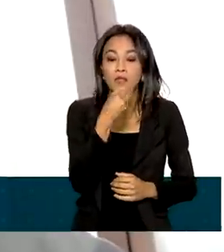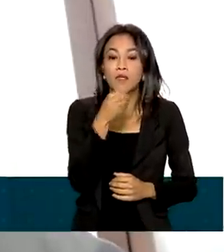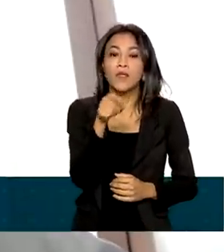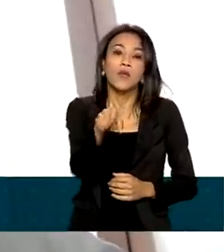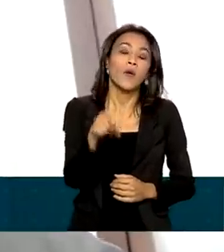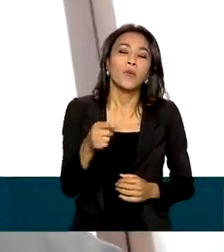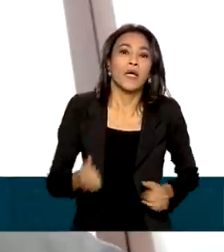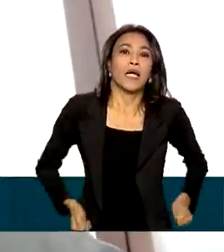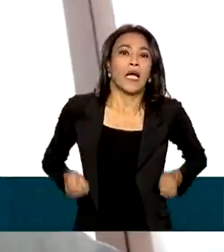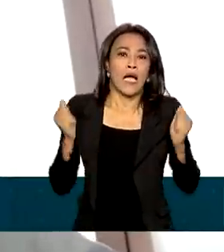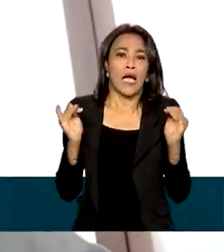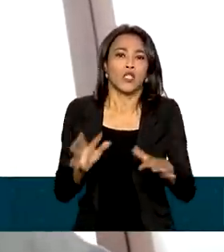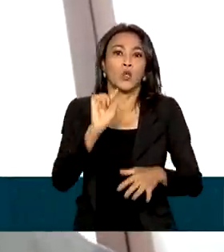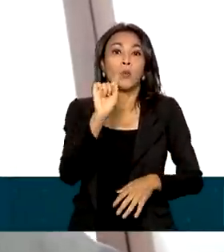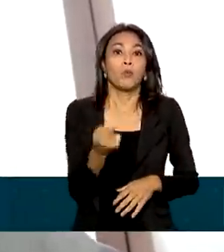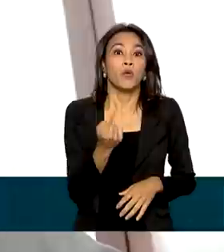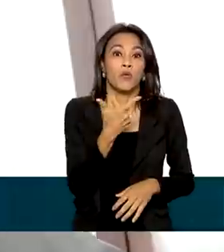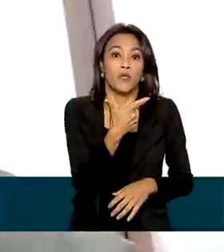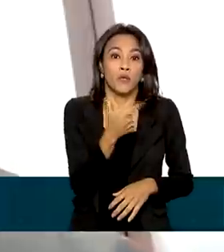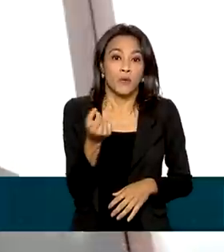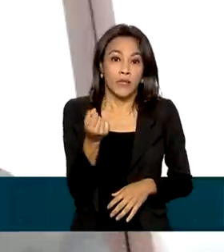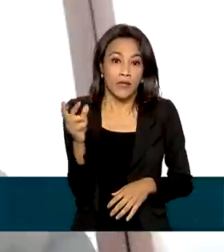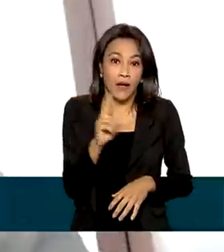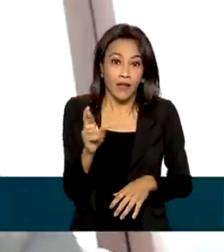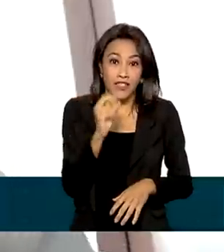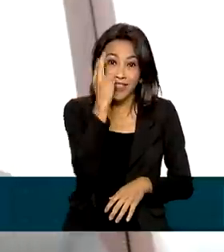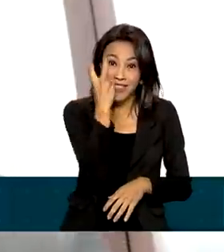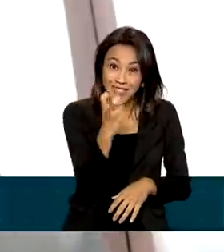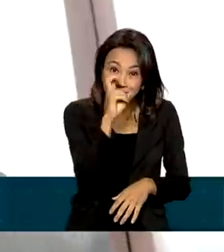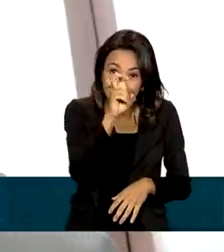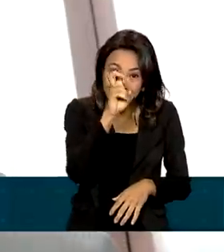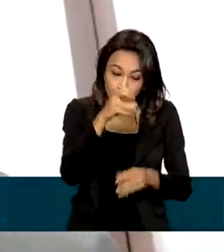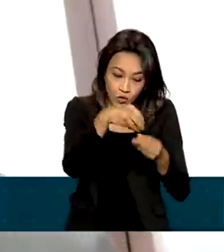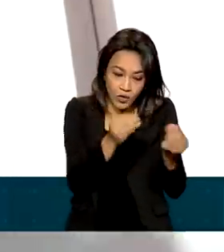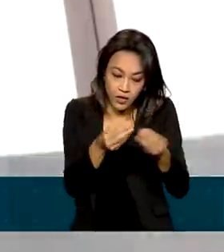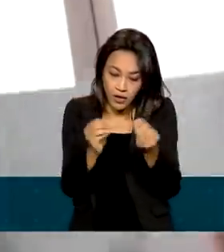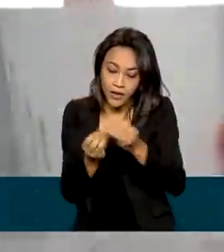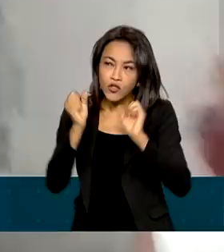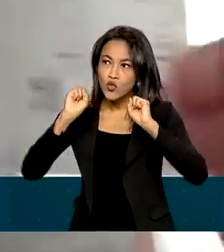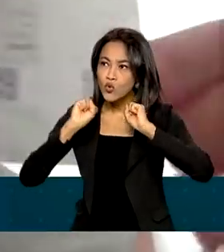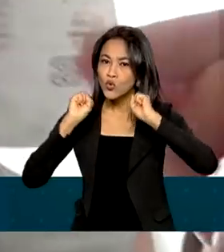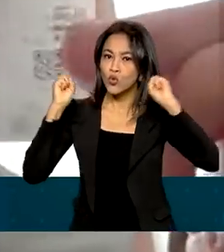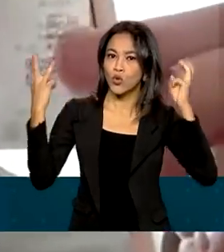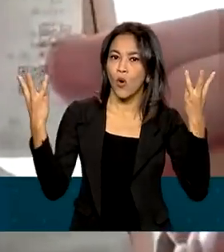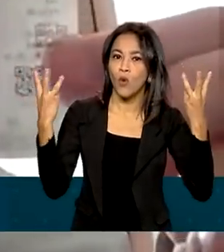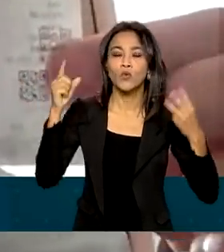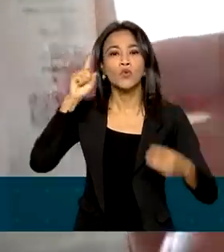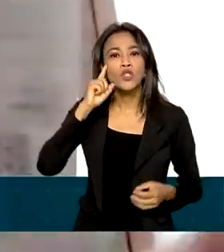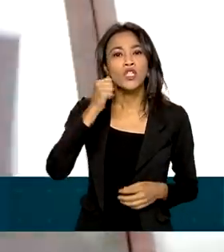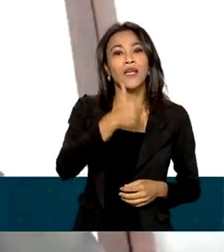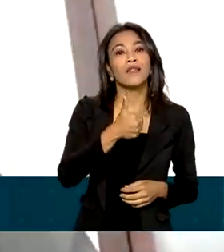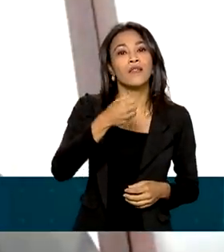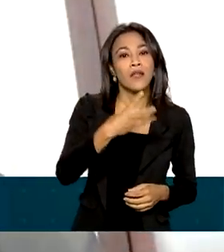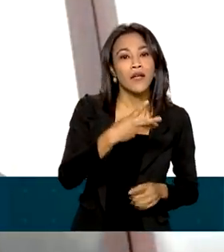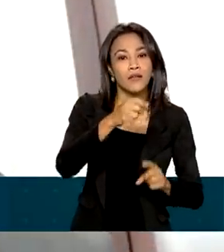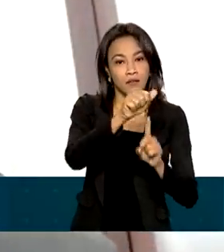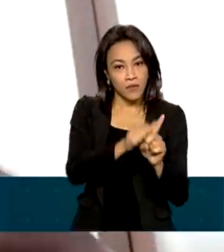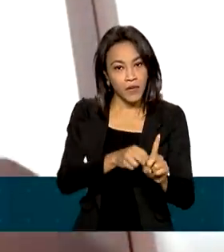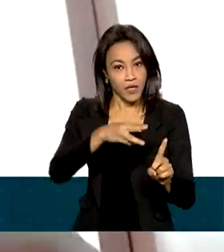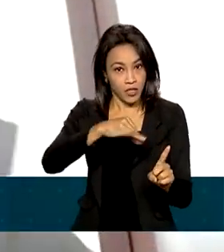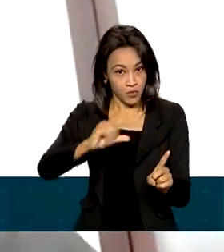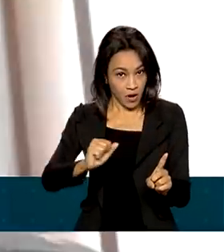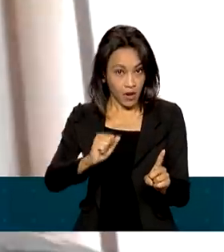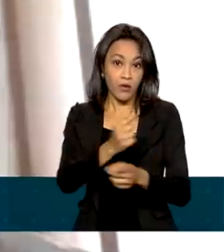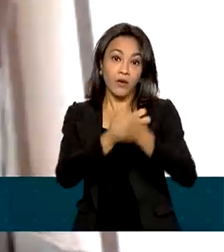gastou R$ 1.200 na compra de 5 ingressos de um show que aconteceria no dia 13 de maio de 2020 em